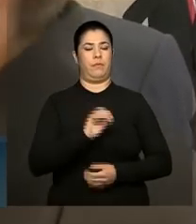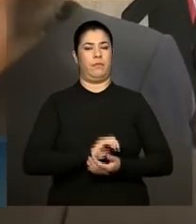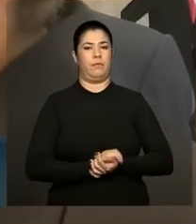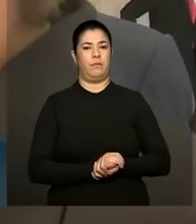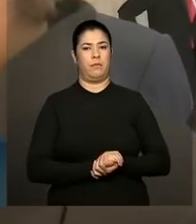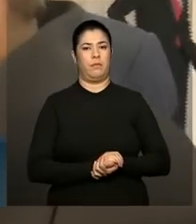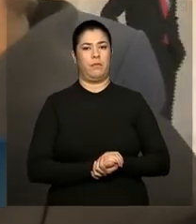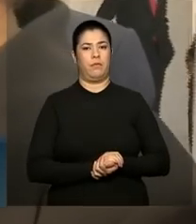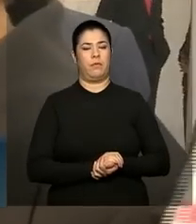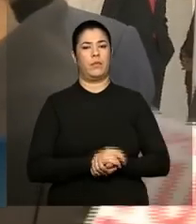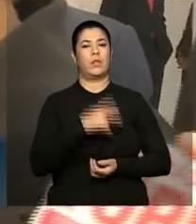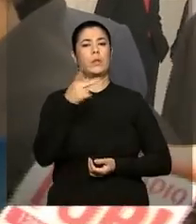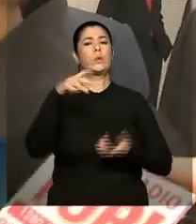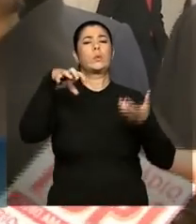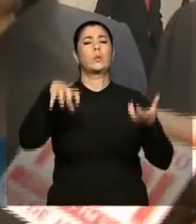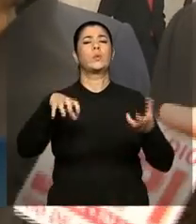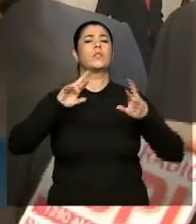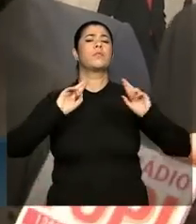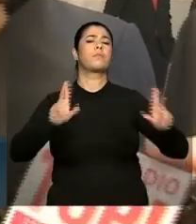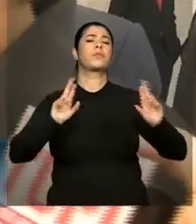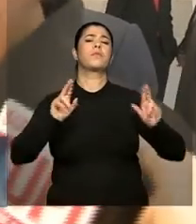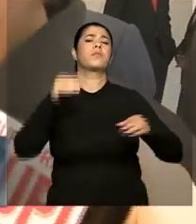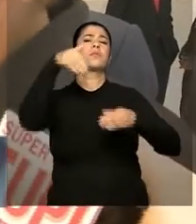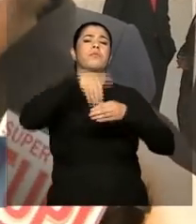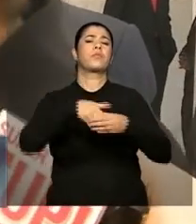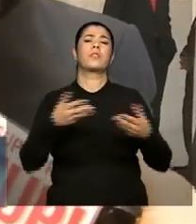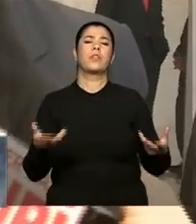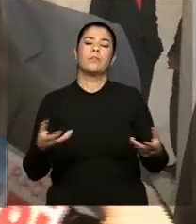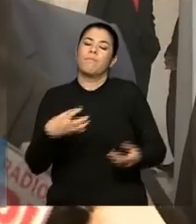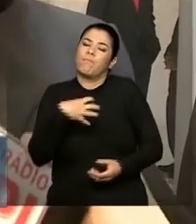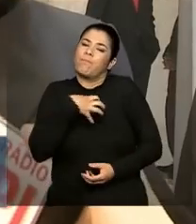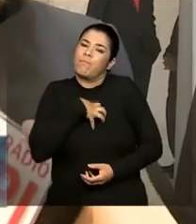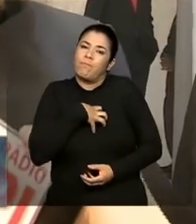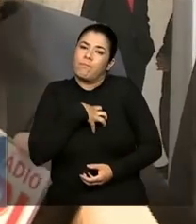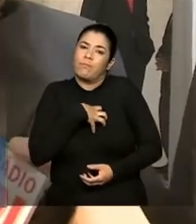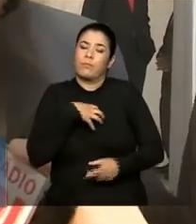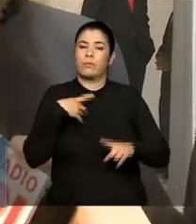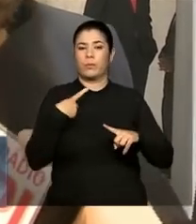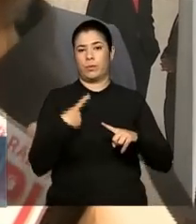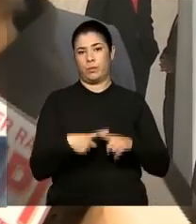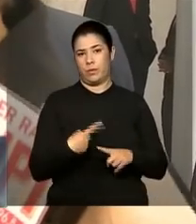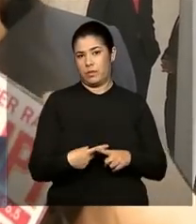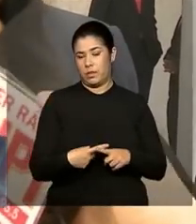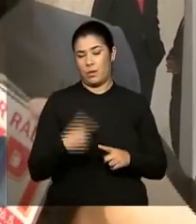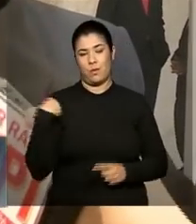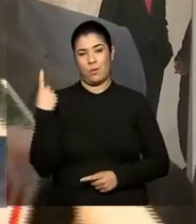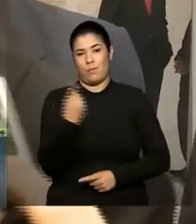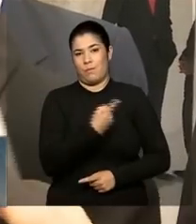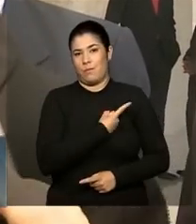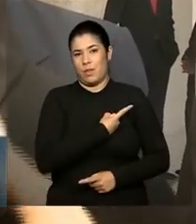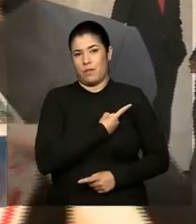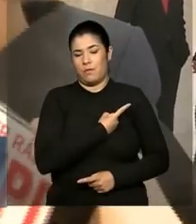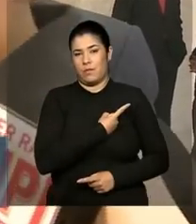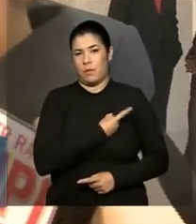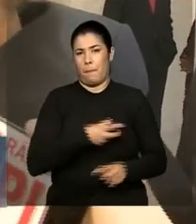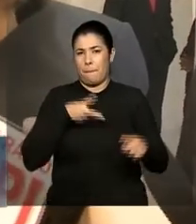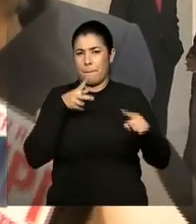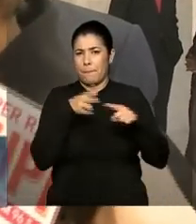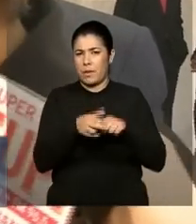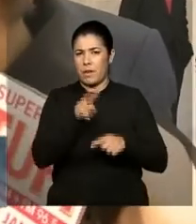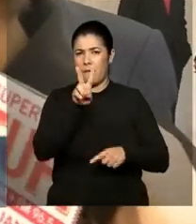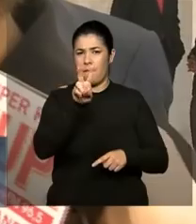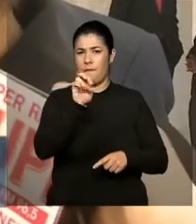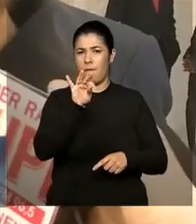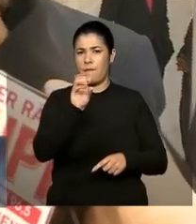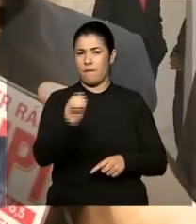se, não, se o Congresso fizer diferente? Eu sinto muito, porque nós não estamos vetando porque queremos, nós